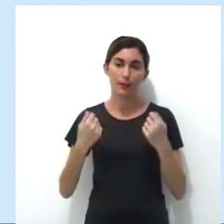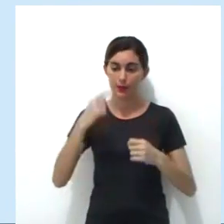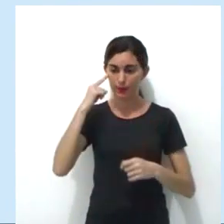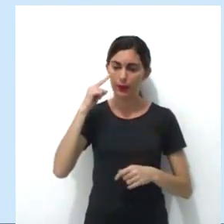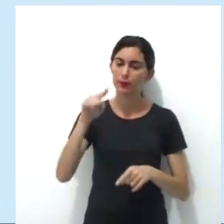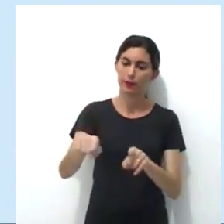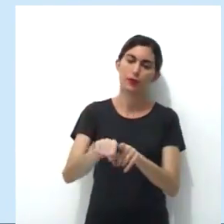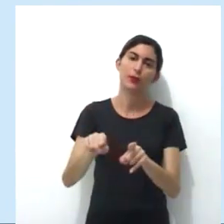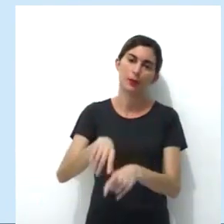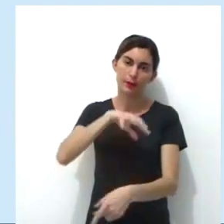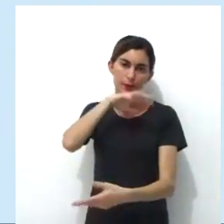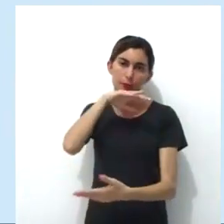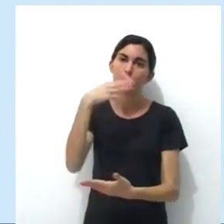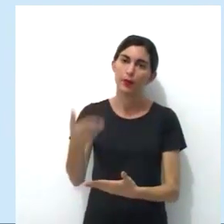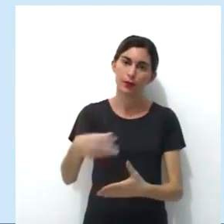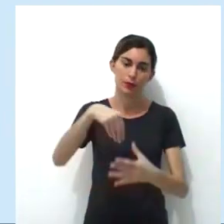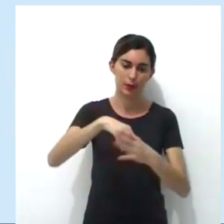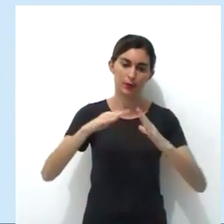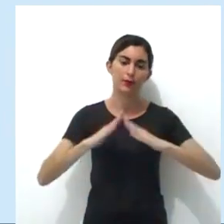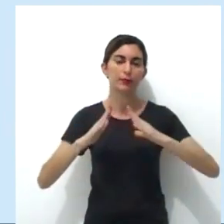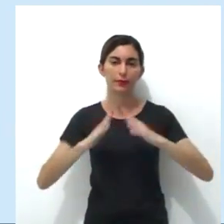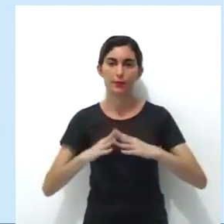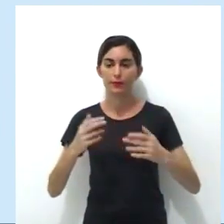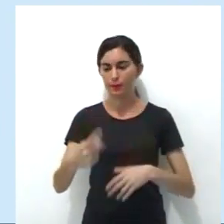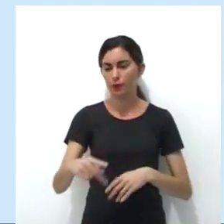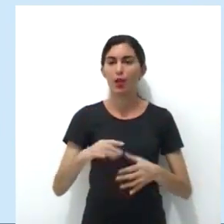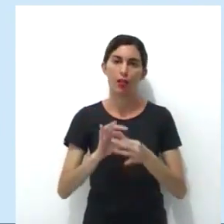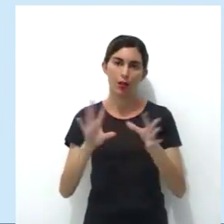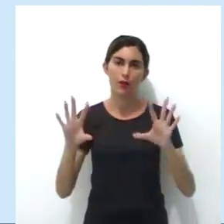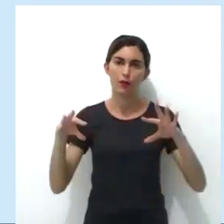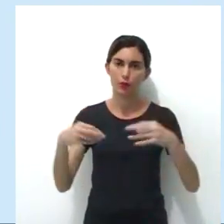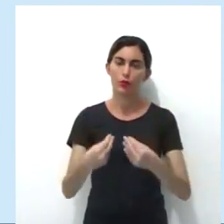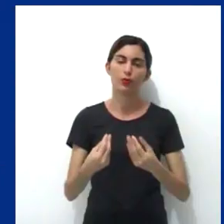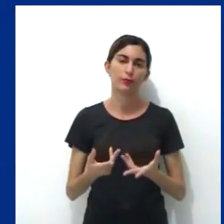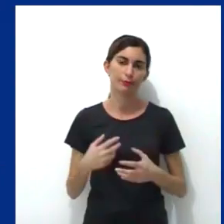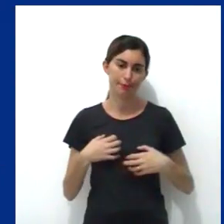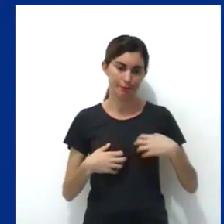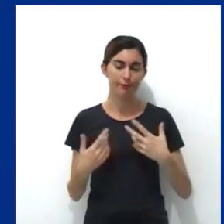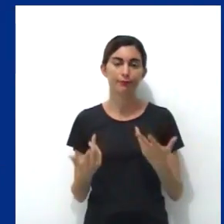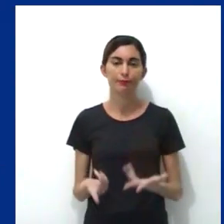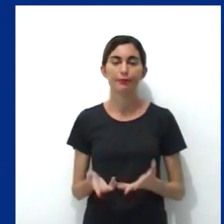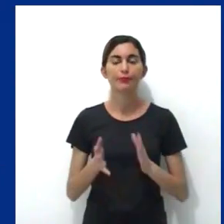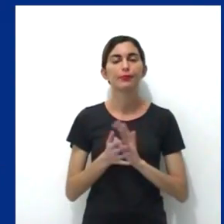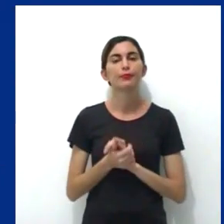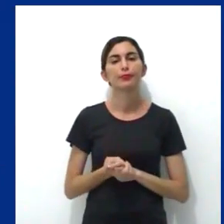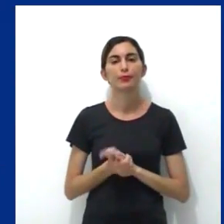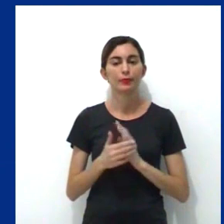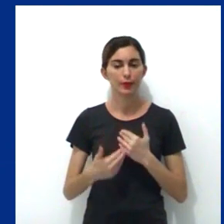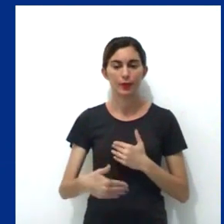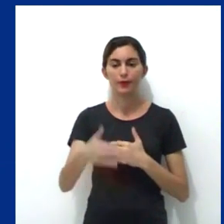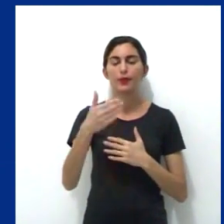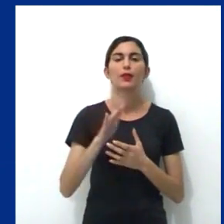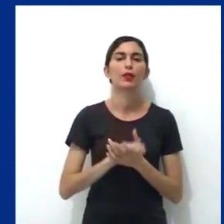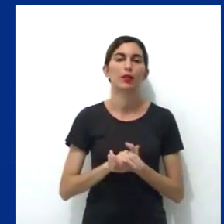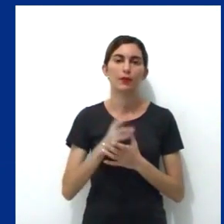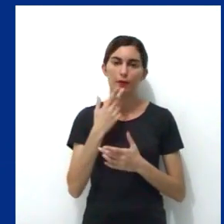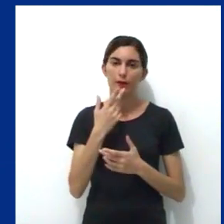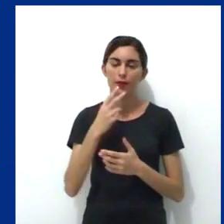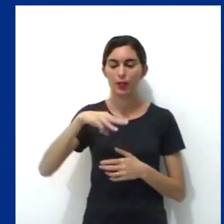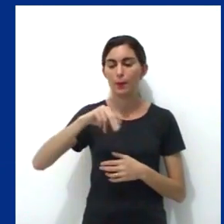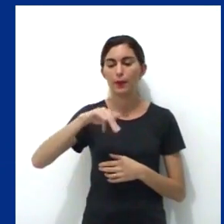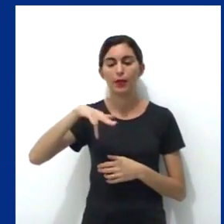fome, sede, dor, desconforto, medo e estresse. Né? Porque a gente está vendo como é difícil